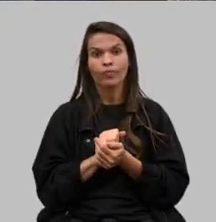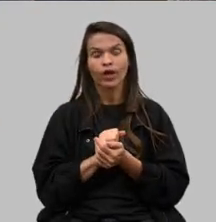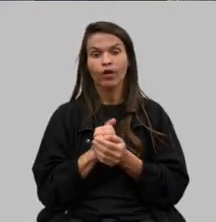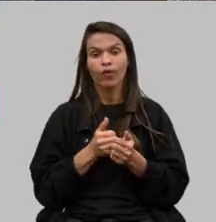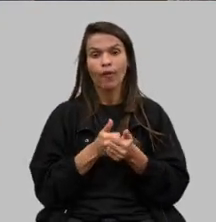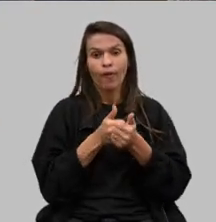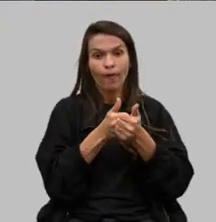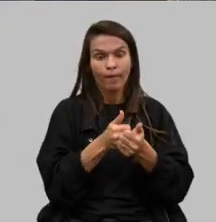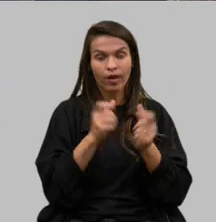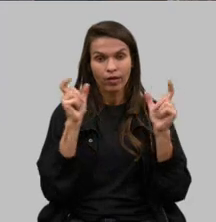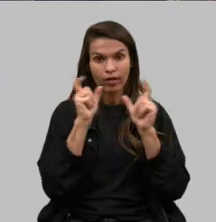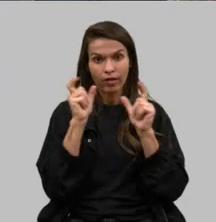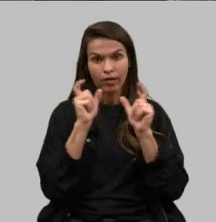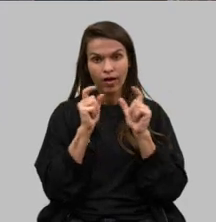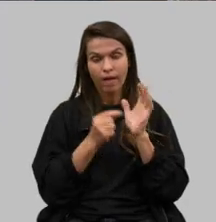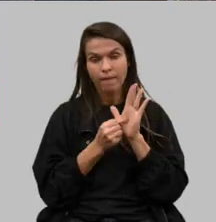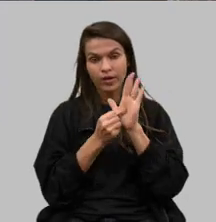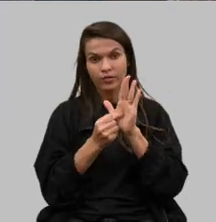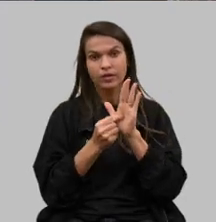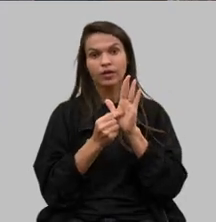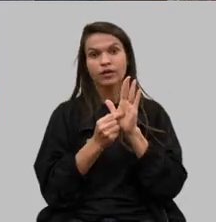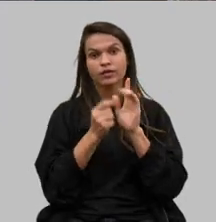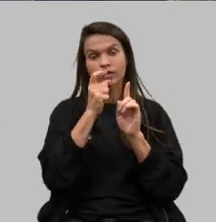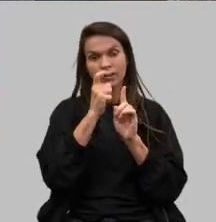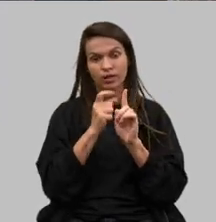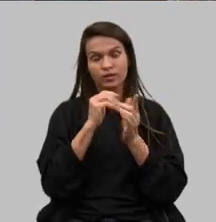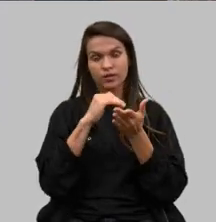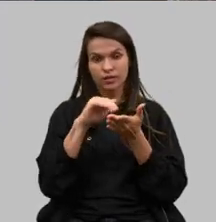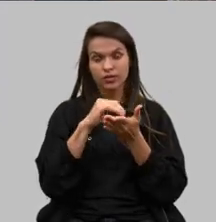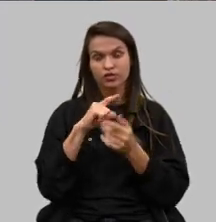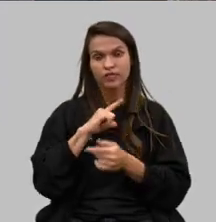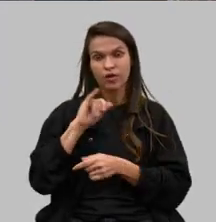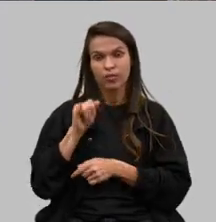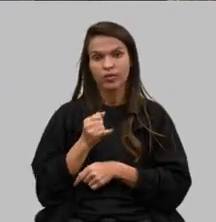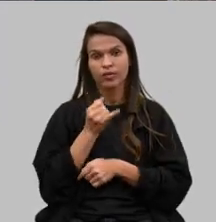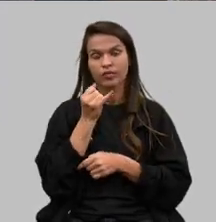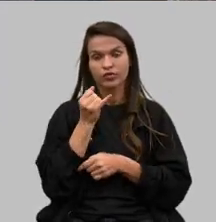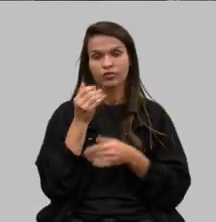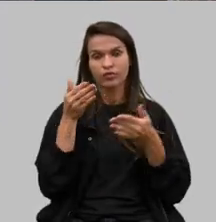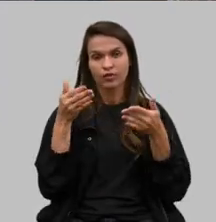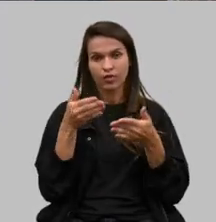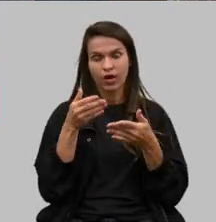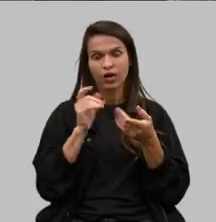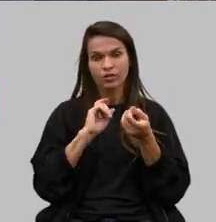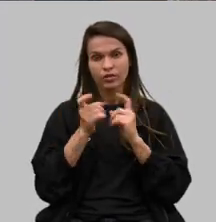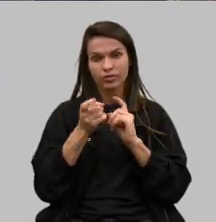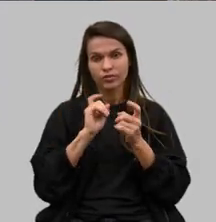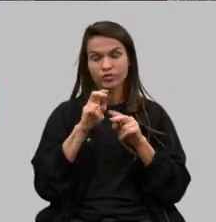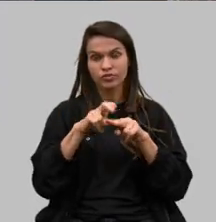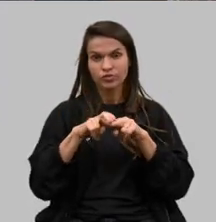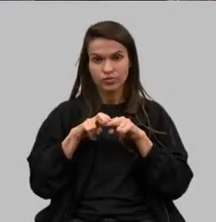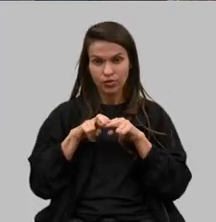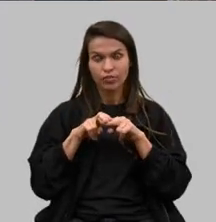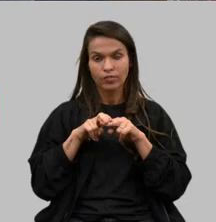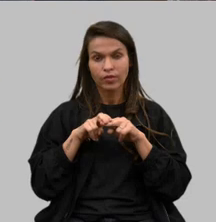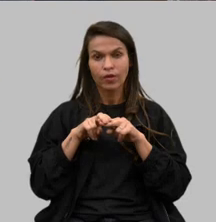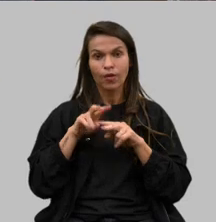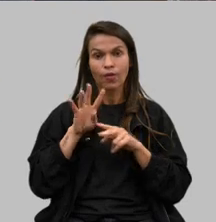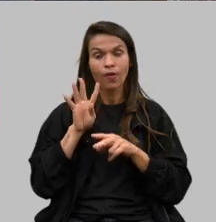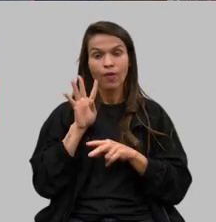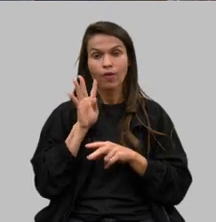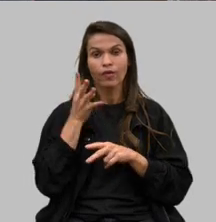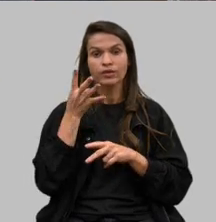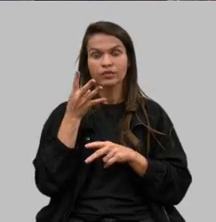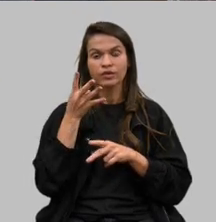atentamente a apresentação da secretária nós tivemos oportunidade de tratar isso na audiência sobre a situação